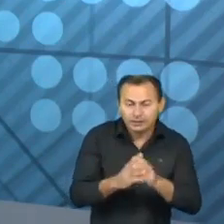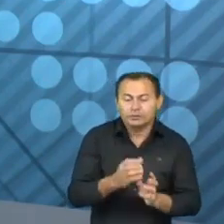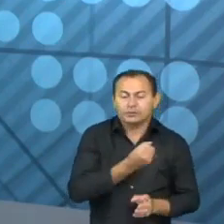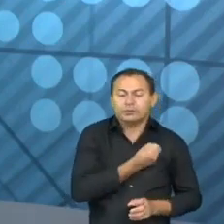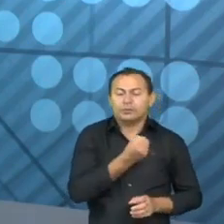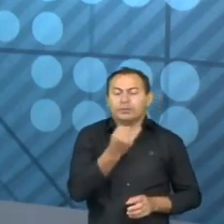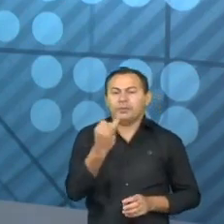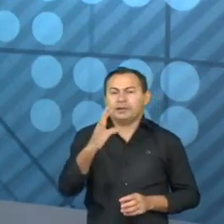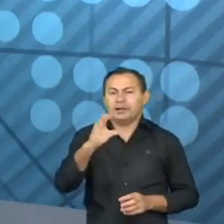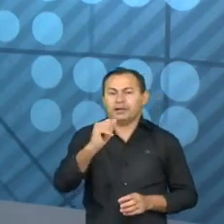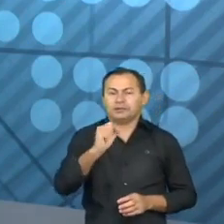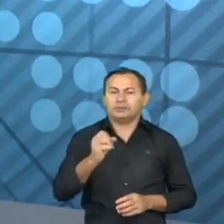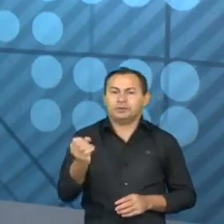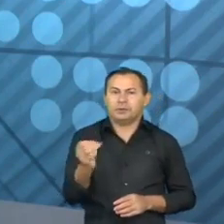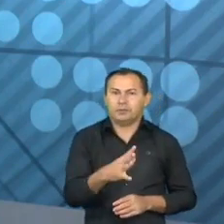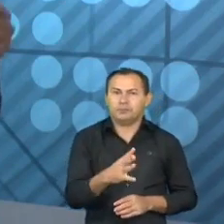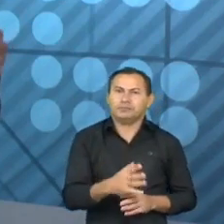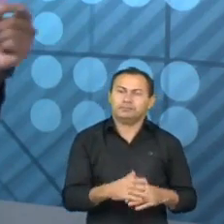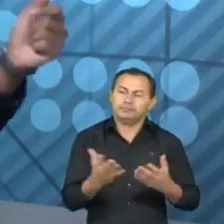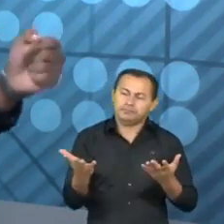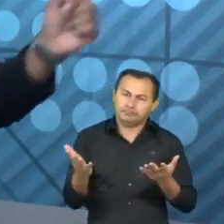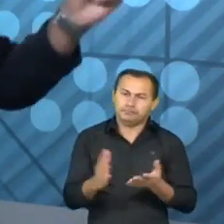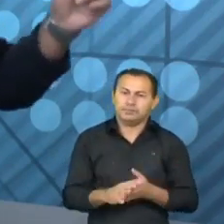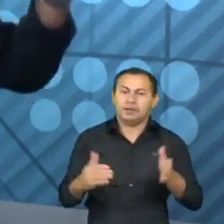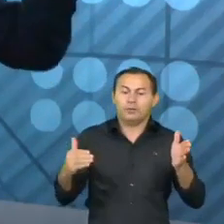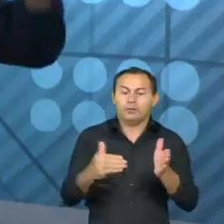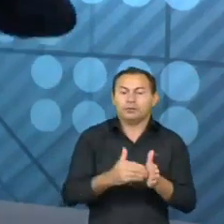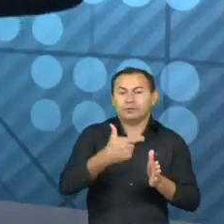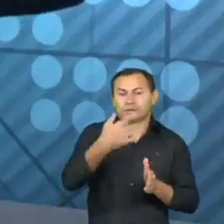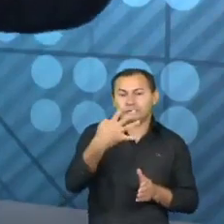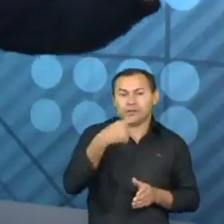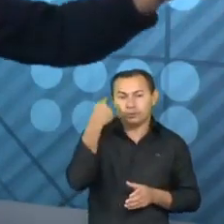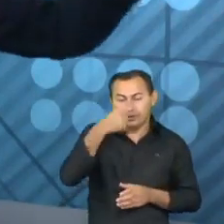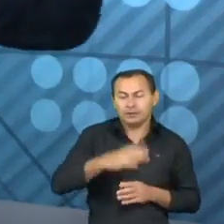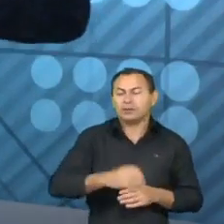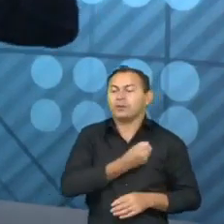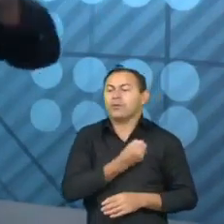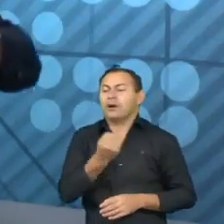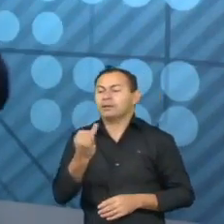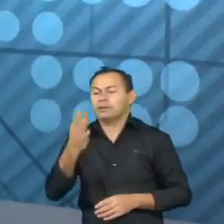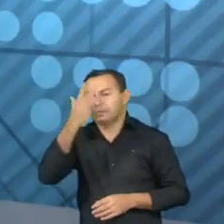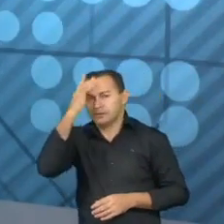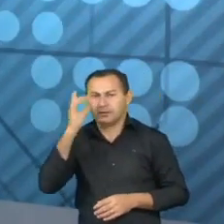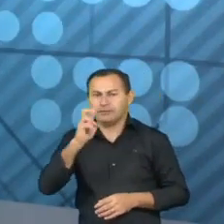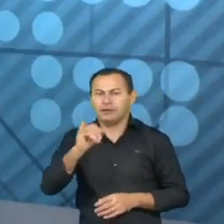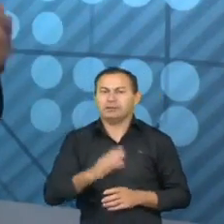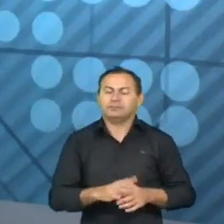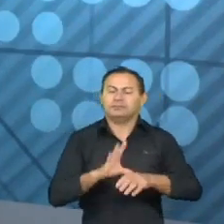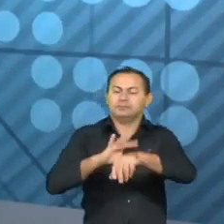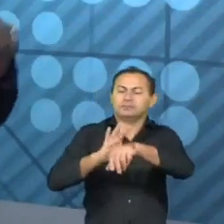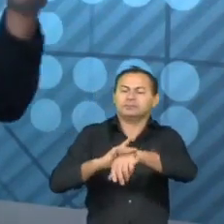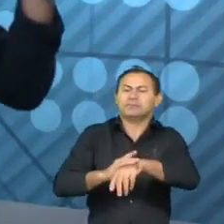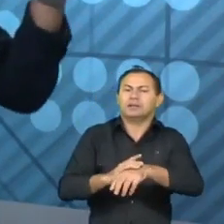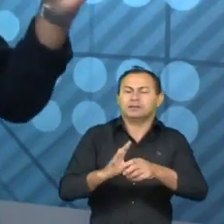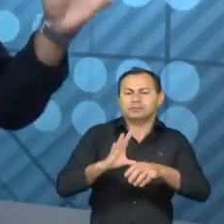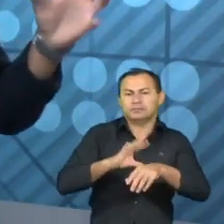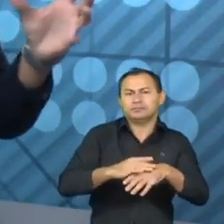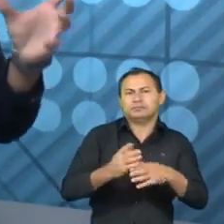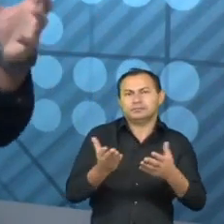de casos novos, nas últimas 24 horas, tantas pessoas foram contaminadas, foram